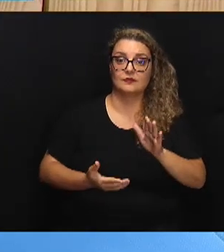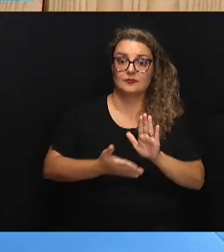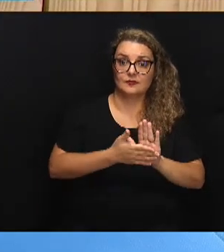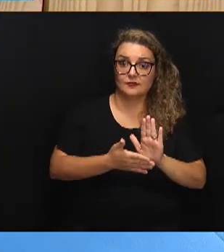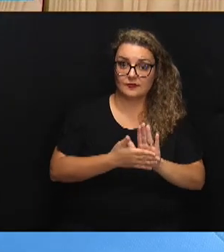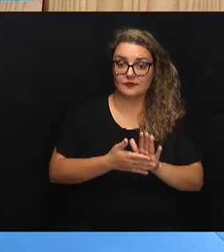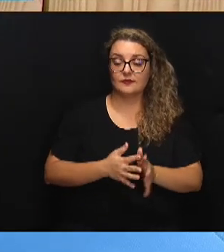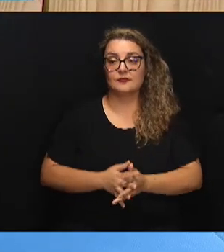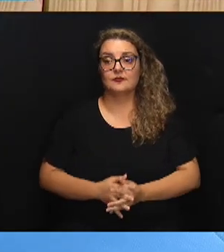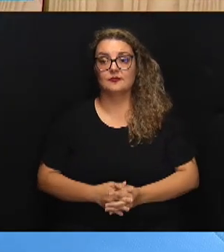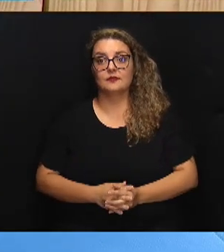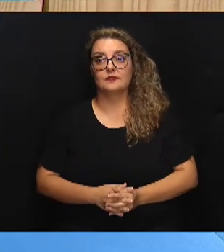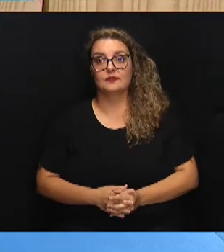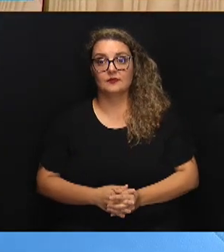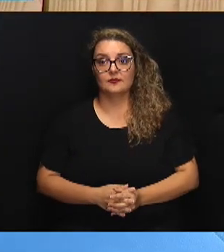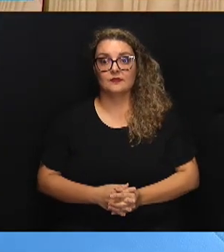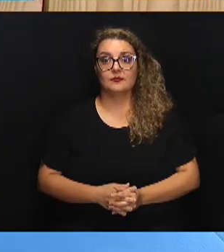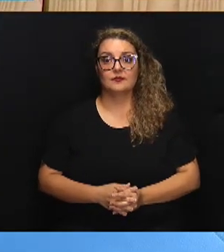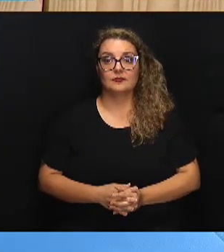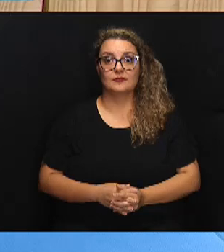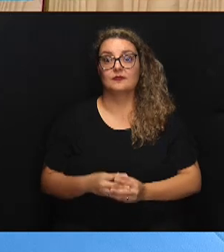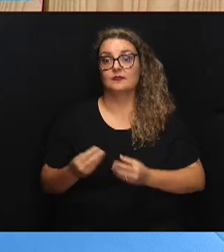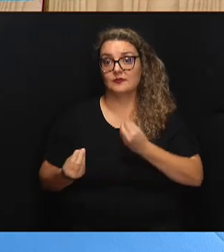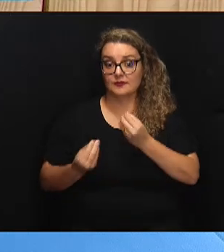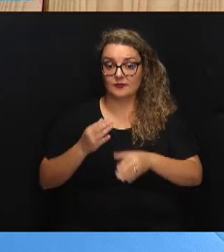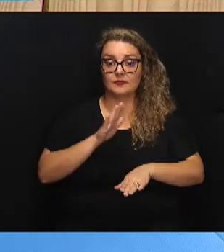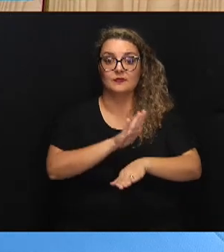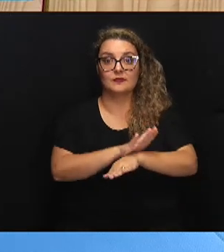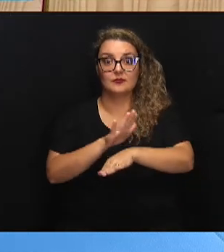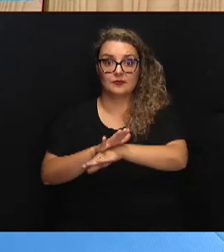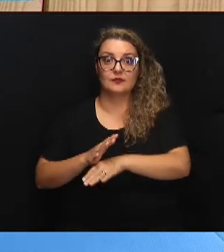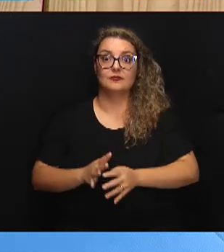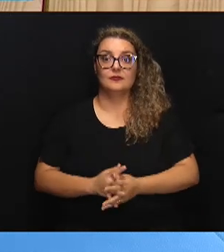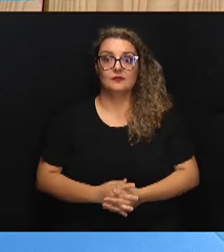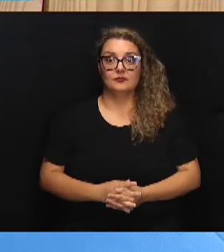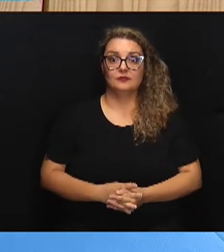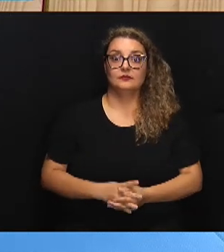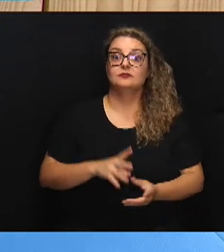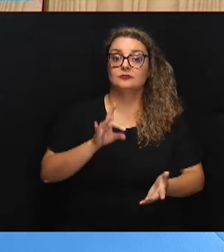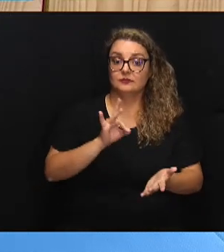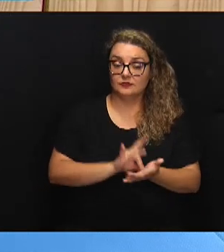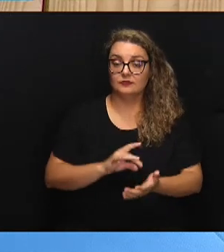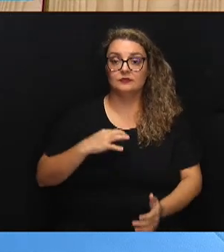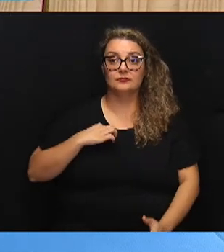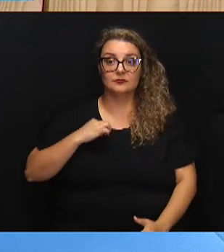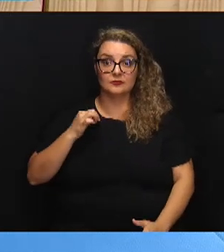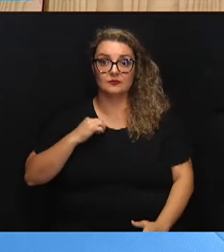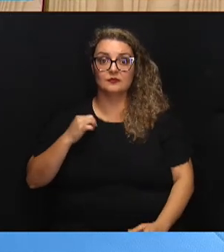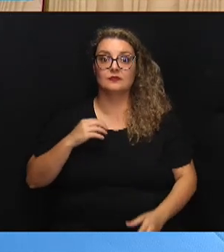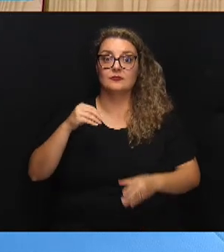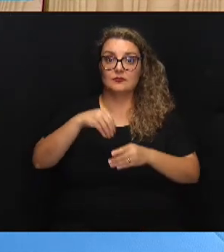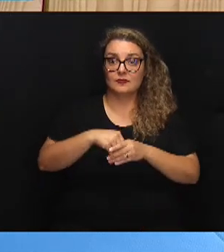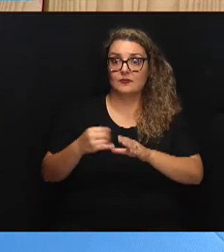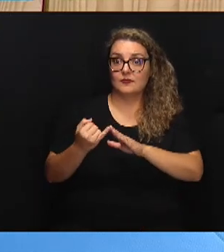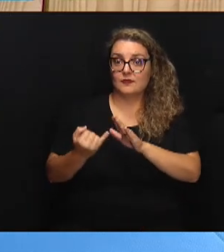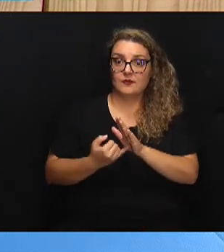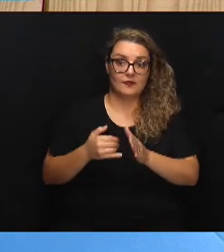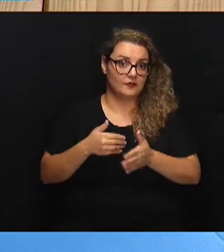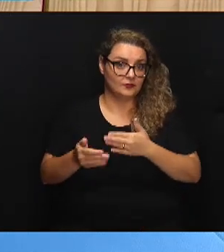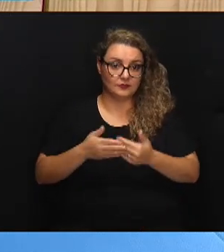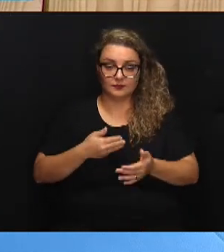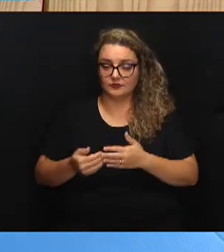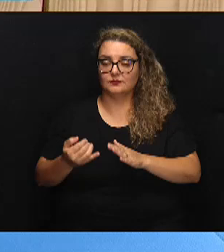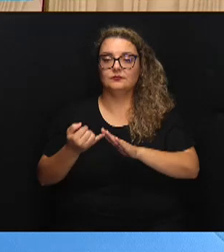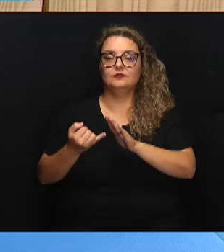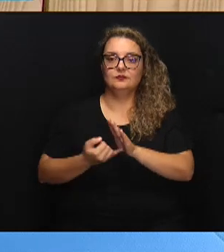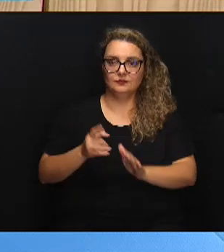propostas, como ajudar. E, de fato, assim, o voluntariado dentro da instituição, de qualquer instituição,